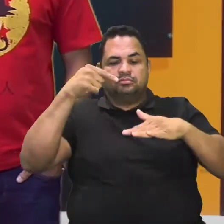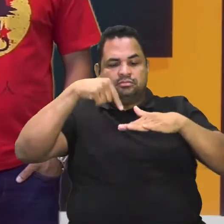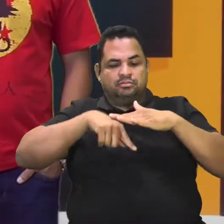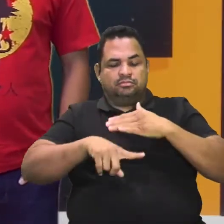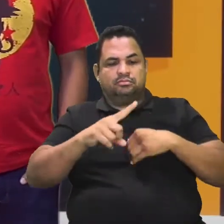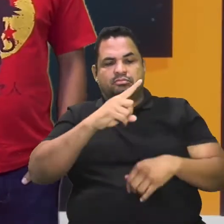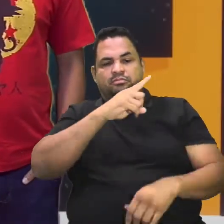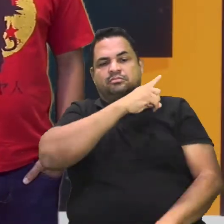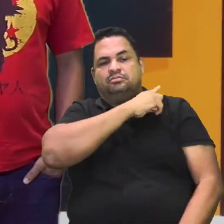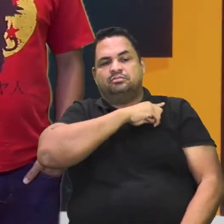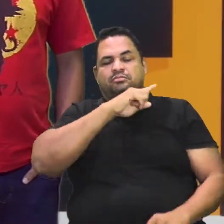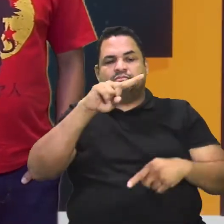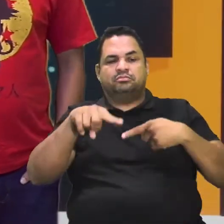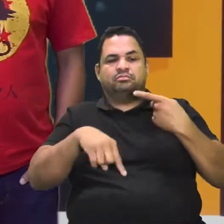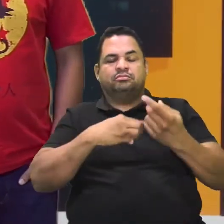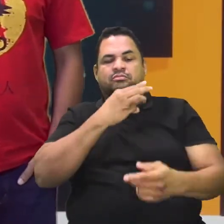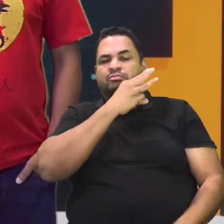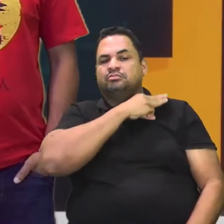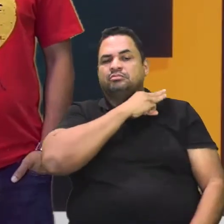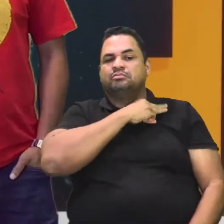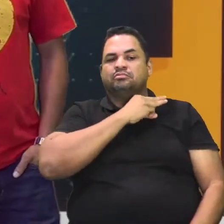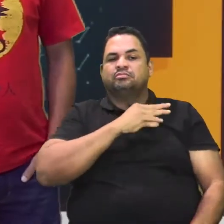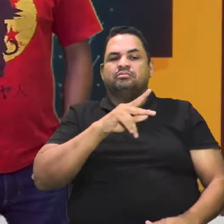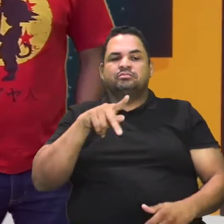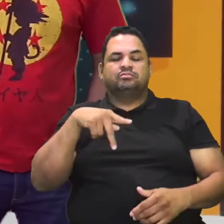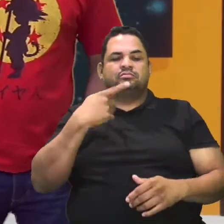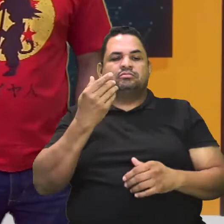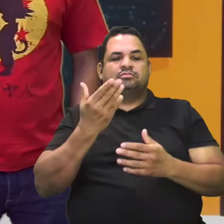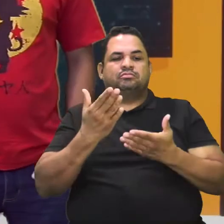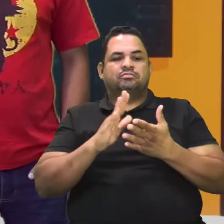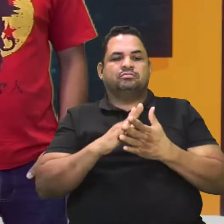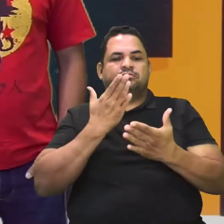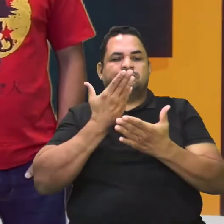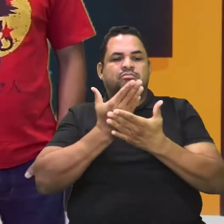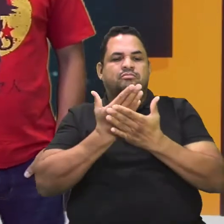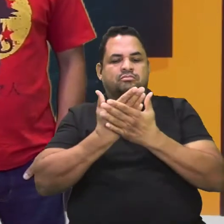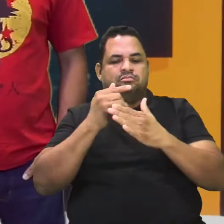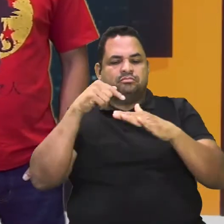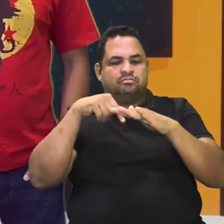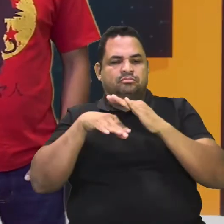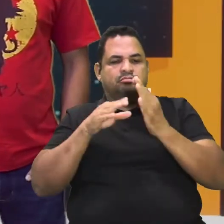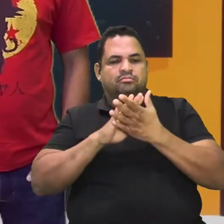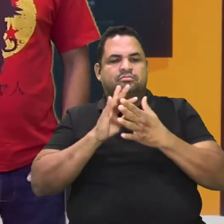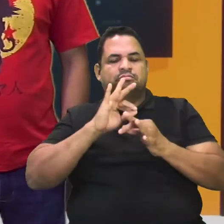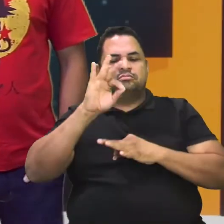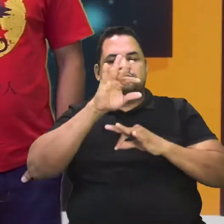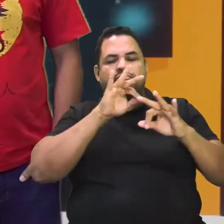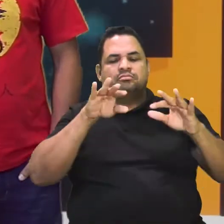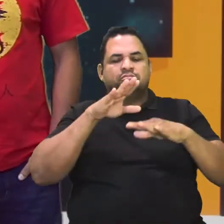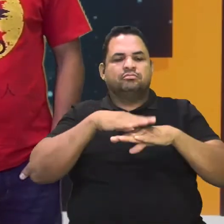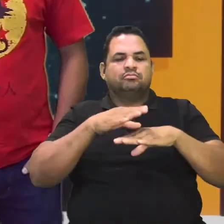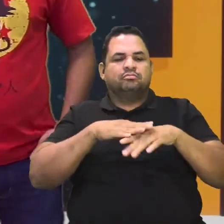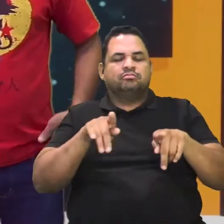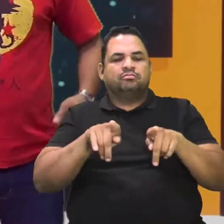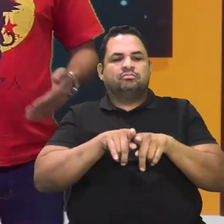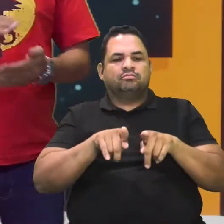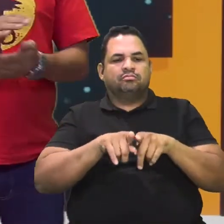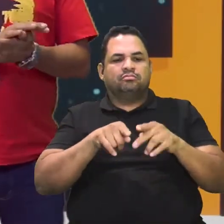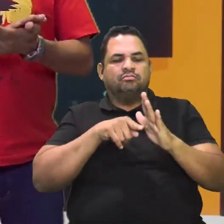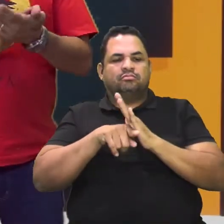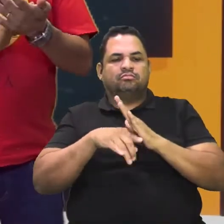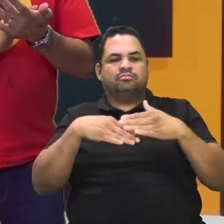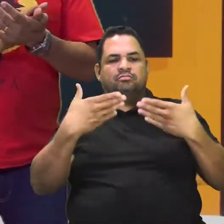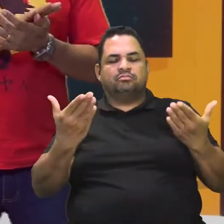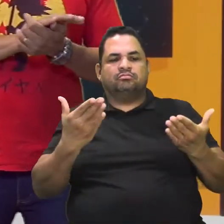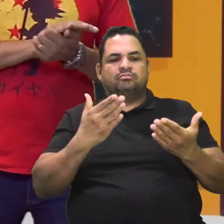Aprofunda no primeirão e depois agora no terceiro a gente faz esse estudo mais na parte da geometria analítica com ela também. Então a gente